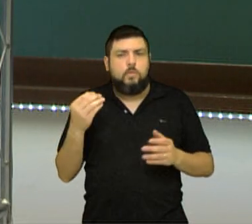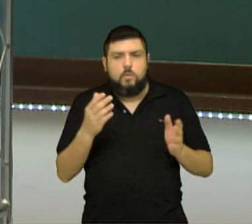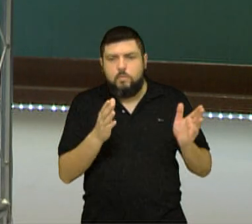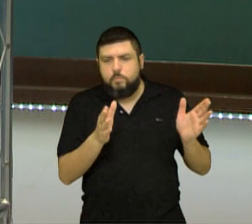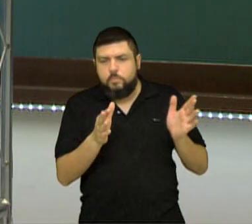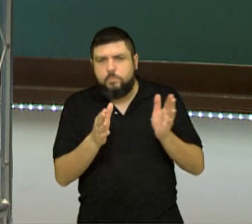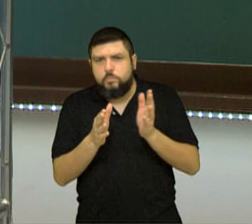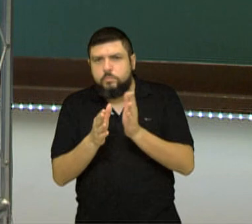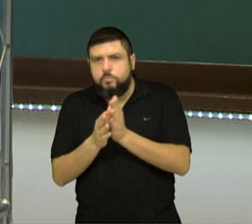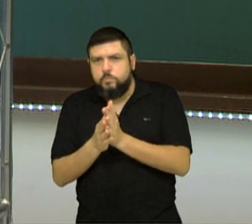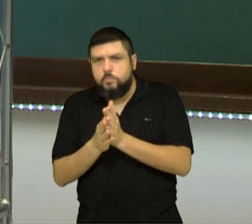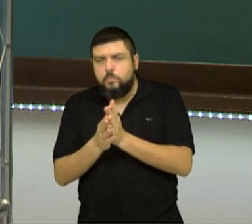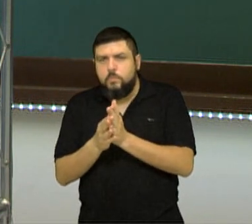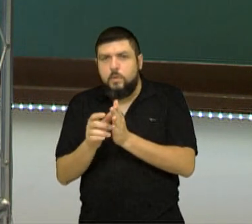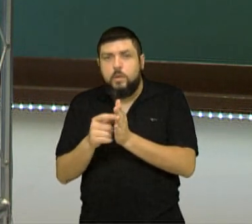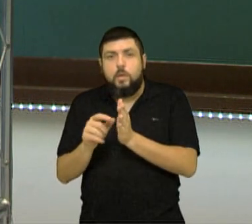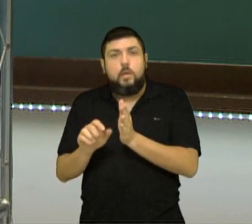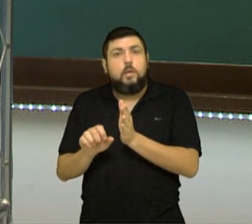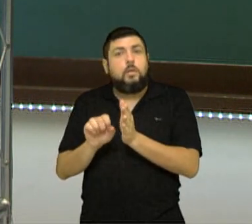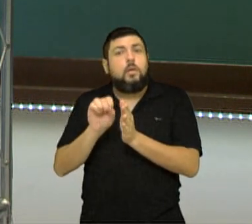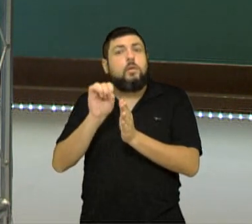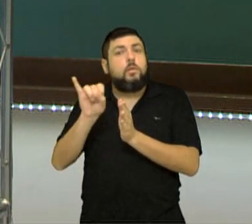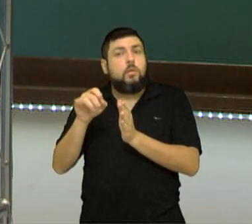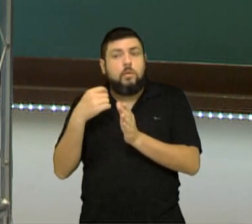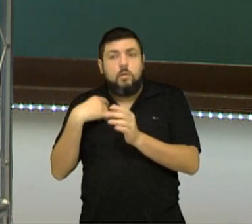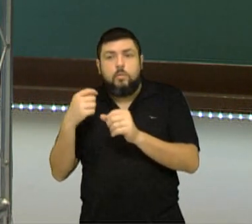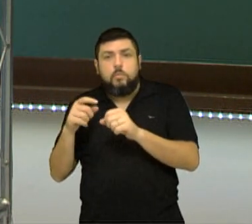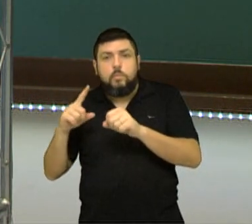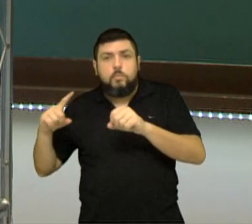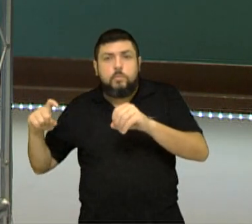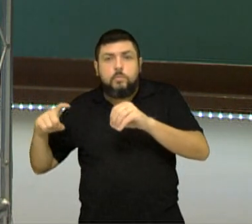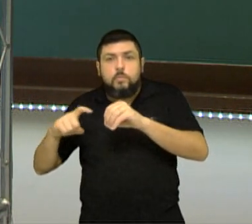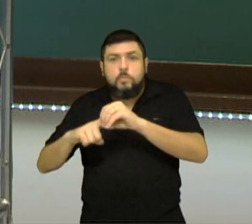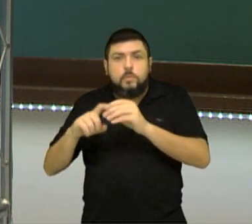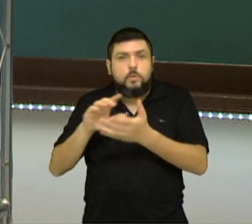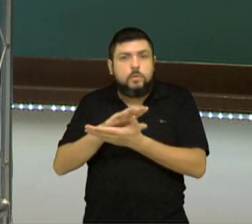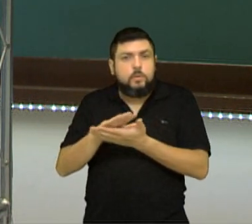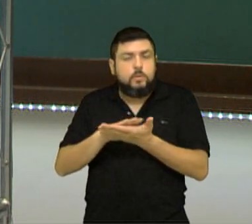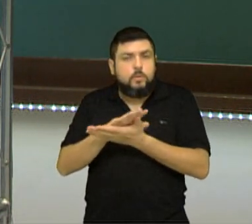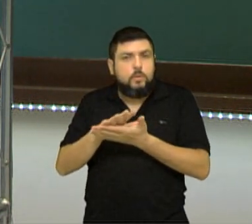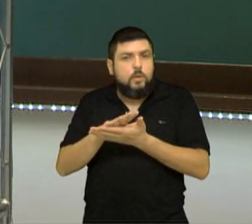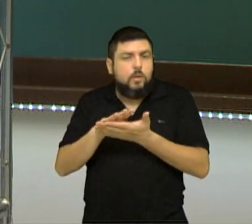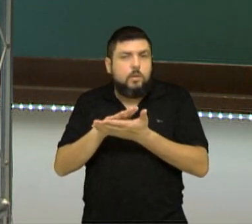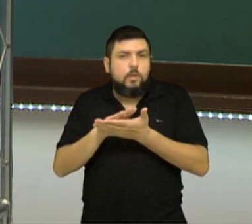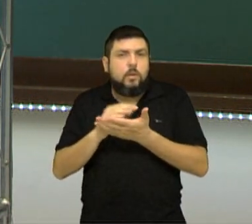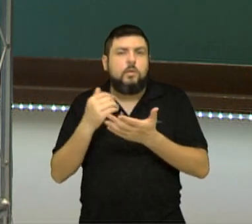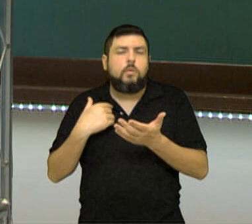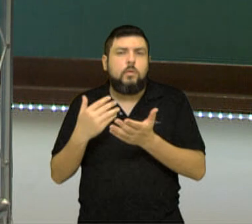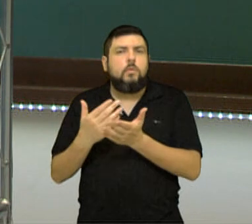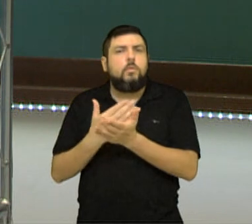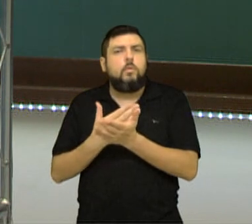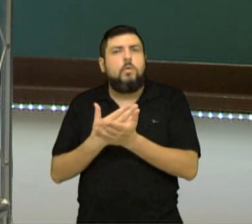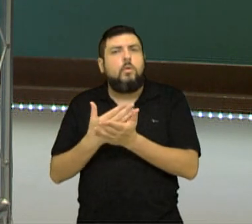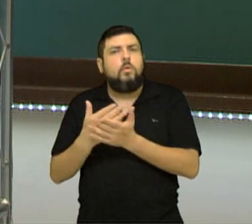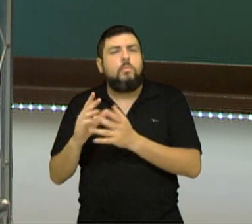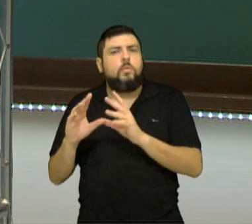não houve ali a fecundação, ele começa ali a fase, né,